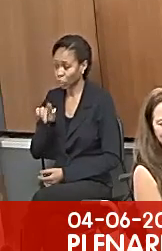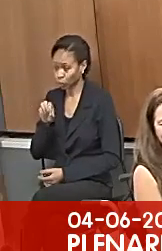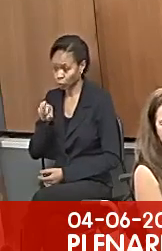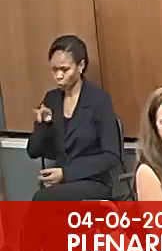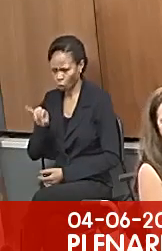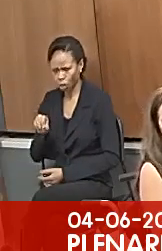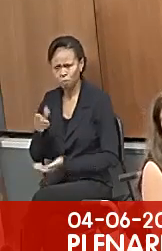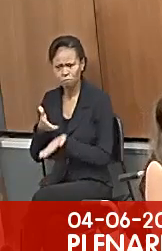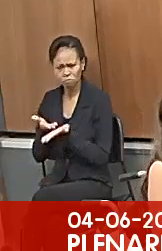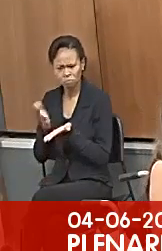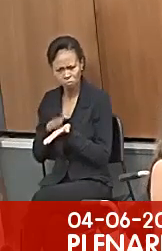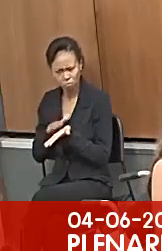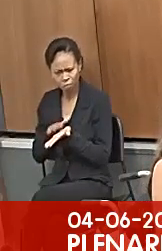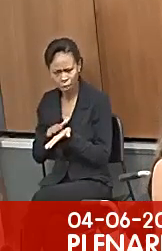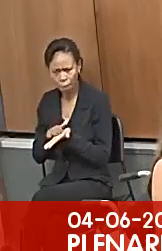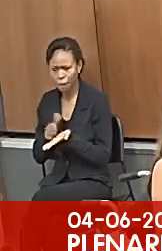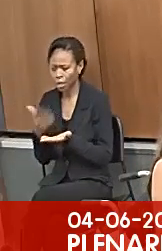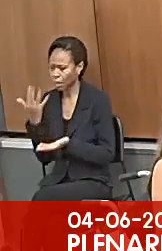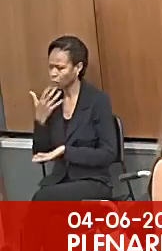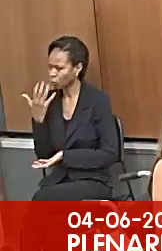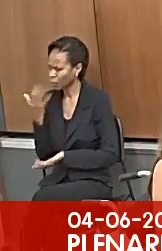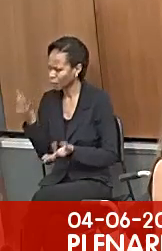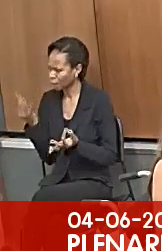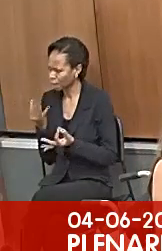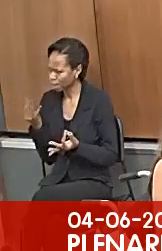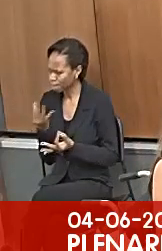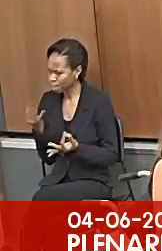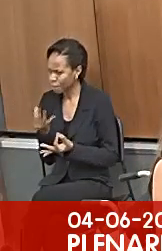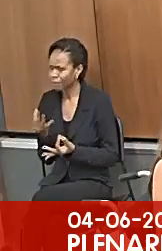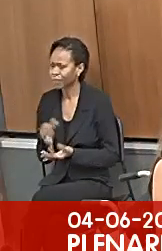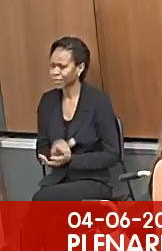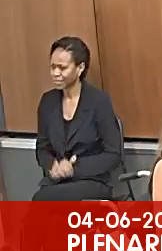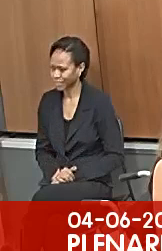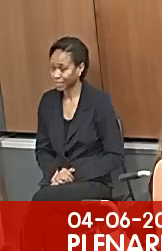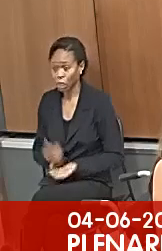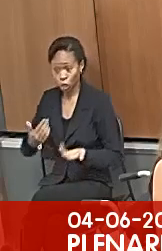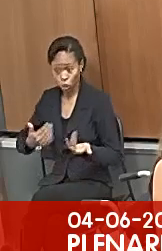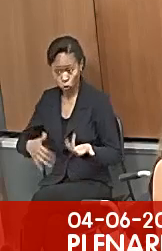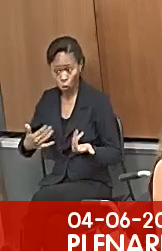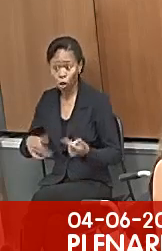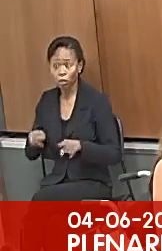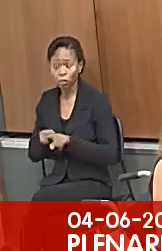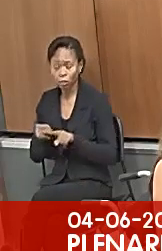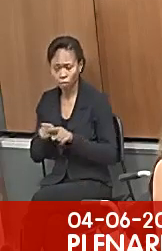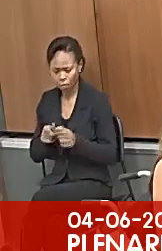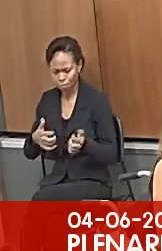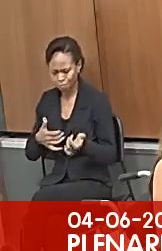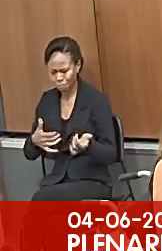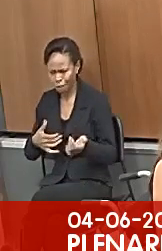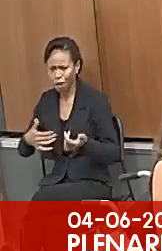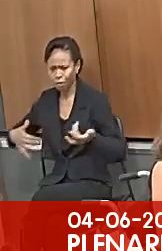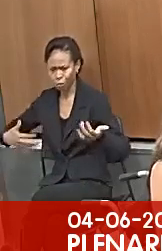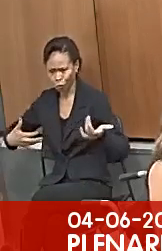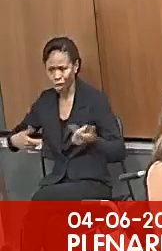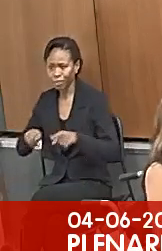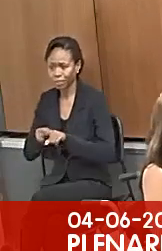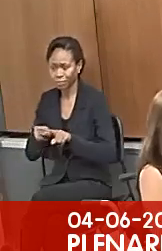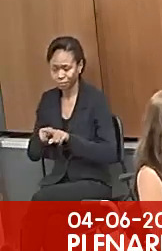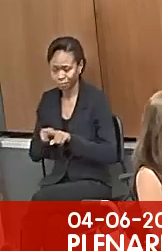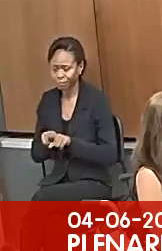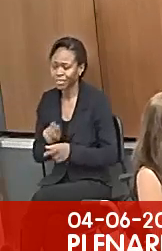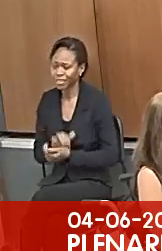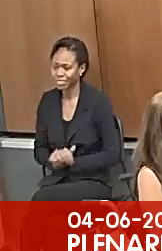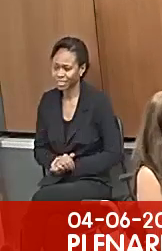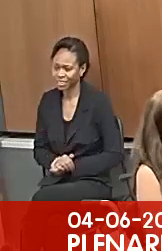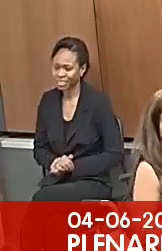belíssima, afinação perfeita e uma voz diferenciada. Ele toca, hein? E toca também? Violino, opa! Você também, assim